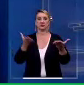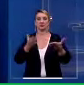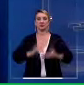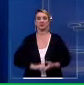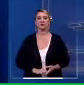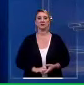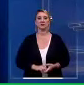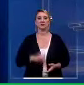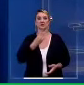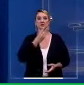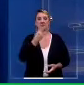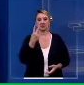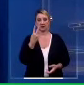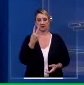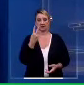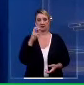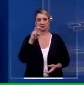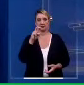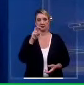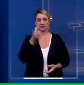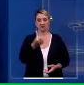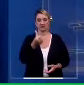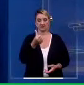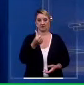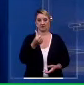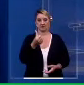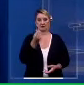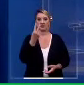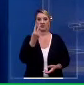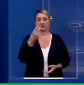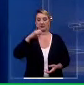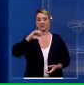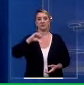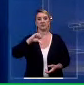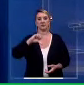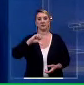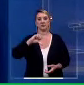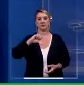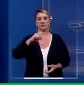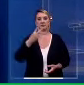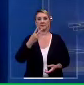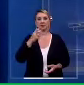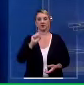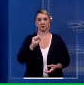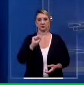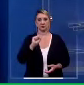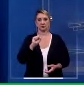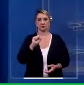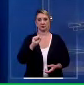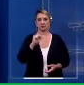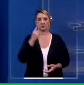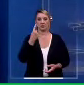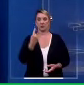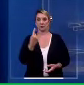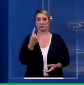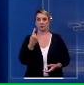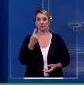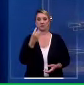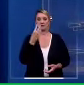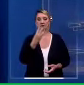noite. 32, 56, 29, 28, 1